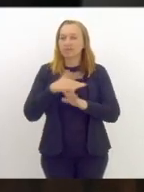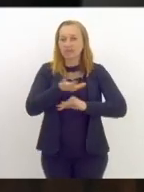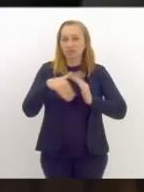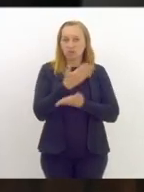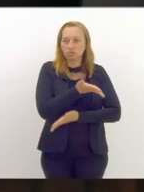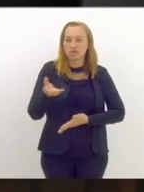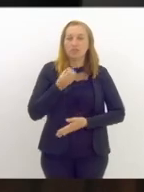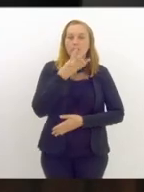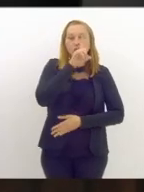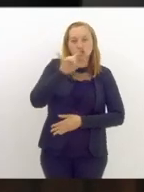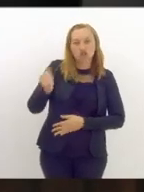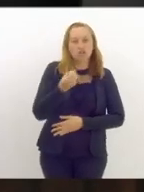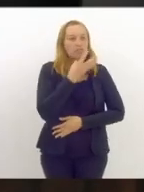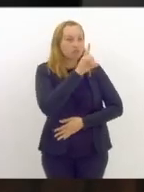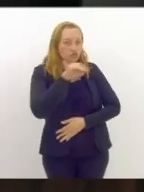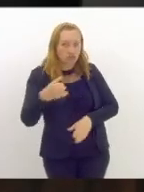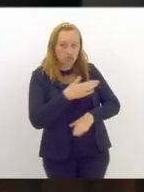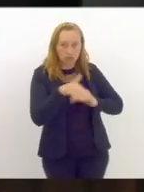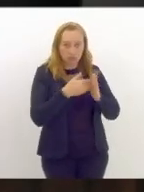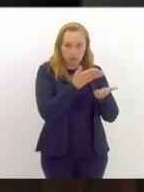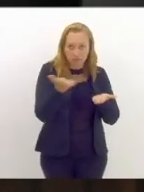todos. Bom dia a todas e todos.